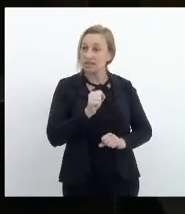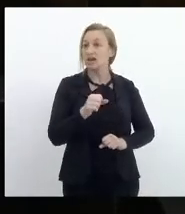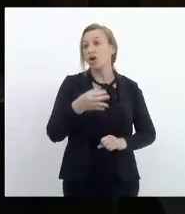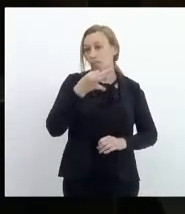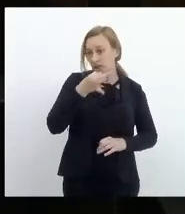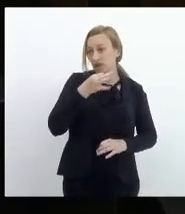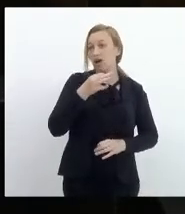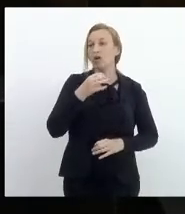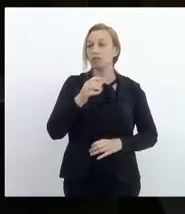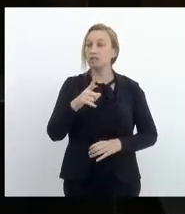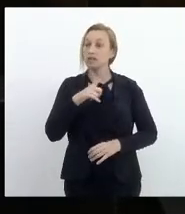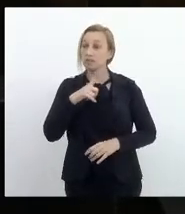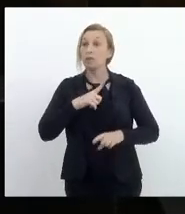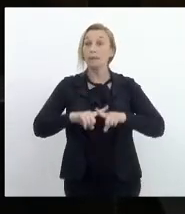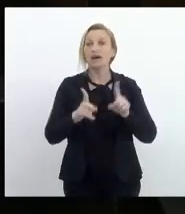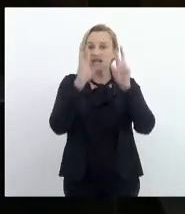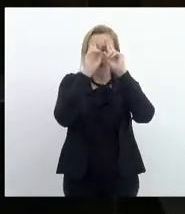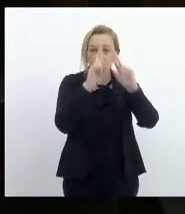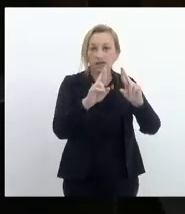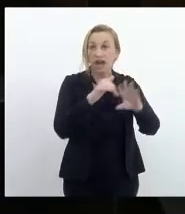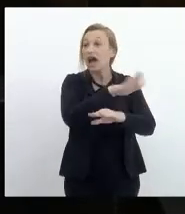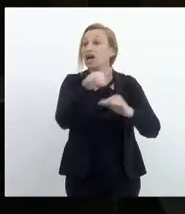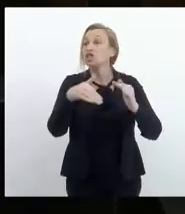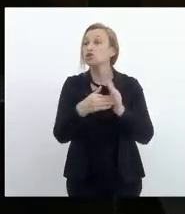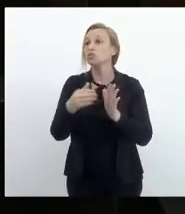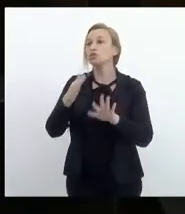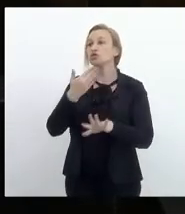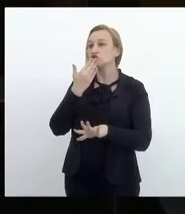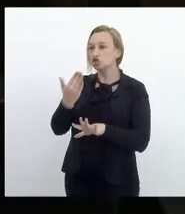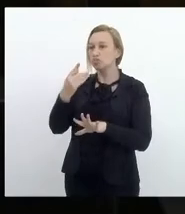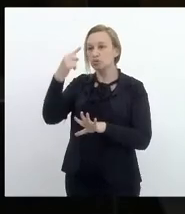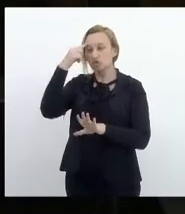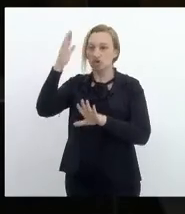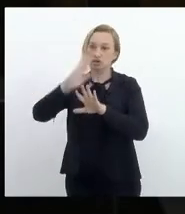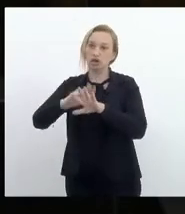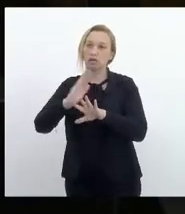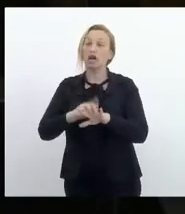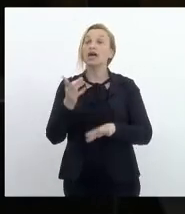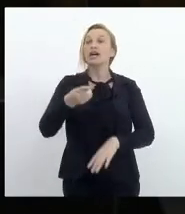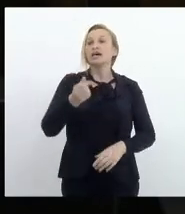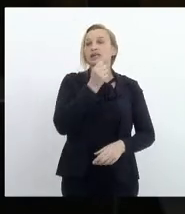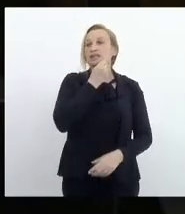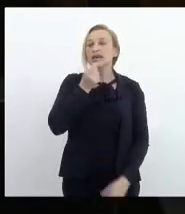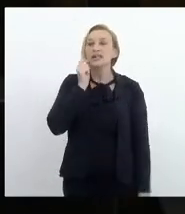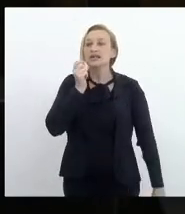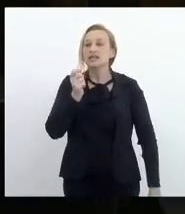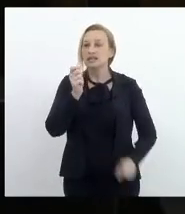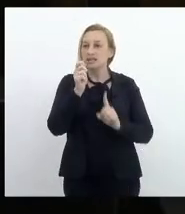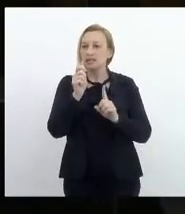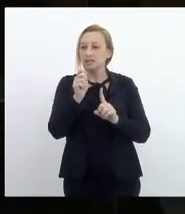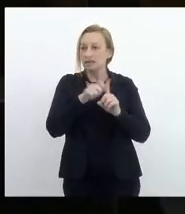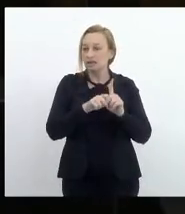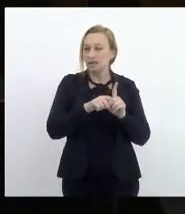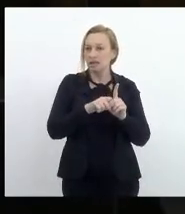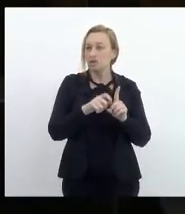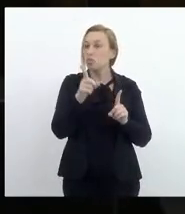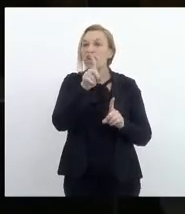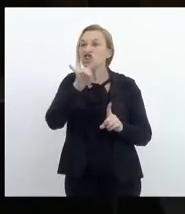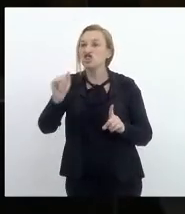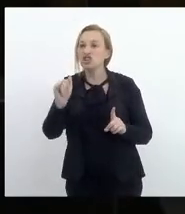e devemos respeitar todas as ideologias Sete de Setembro não é dia para